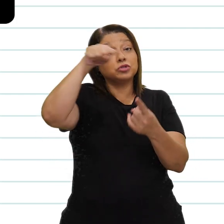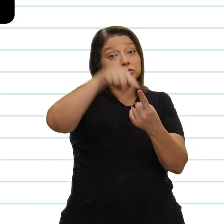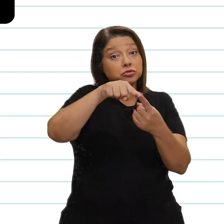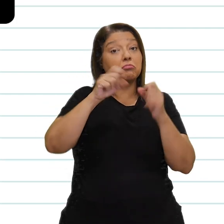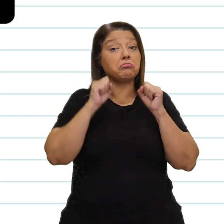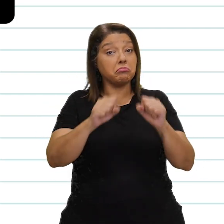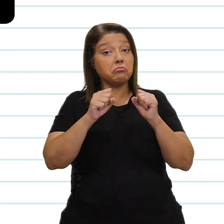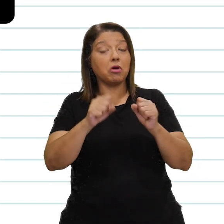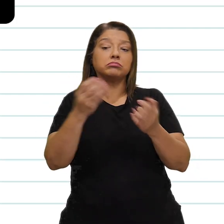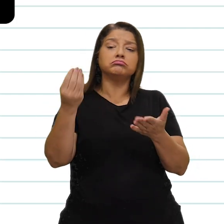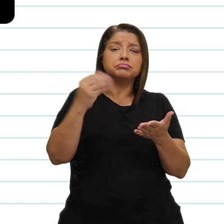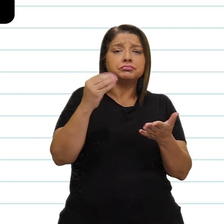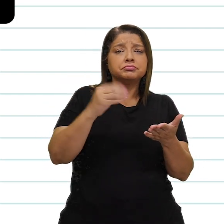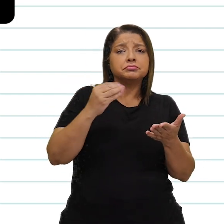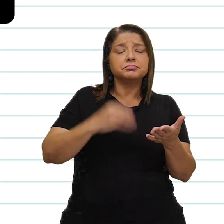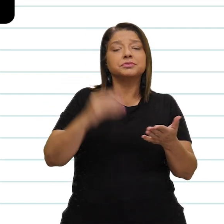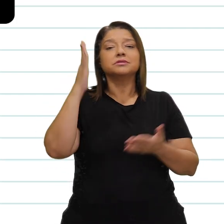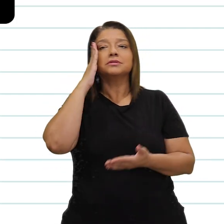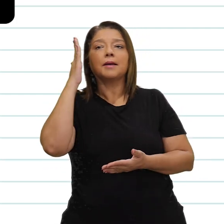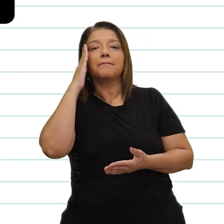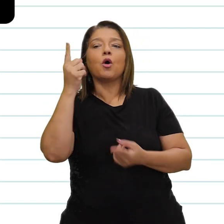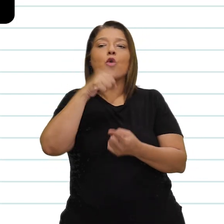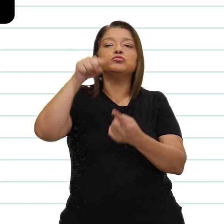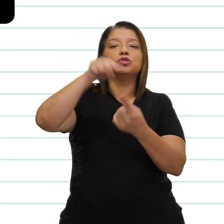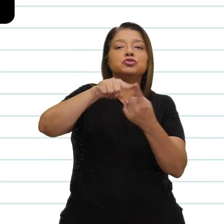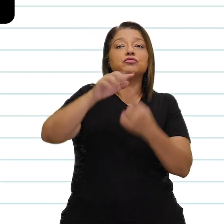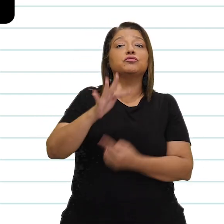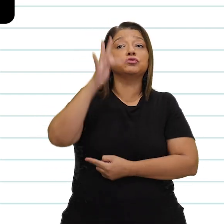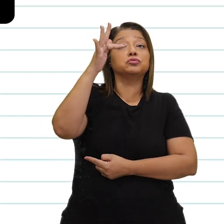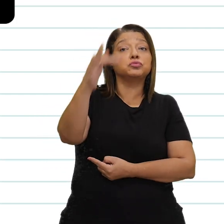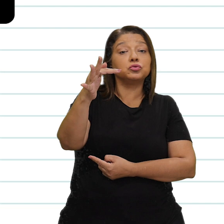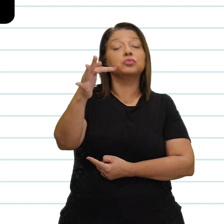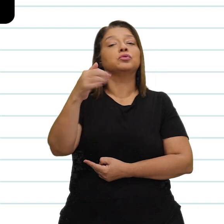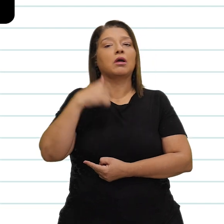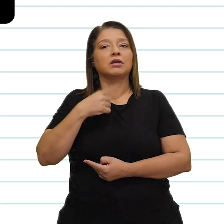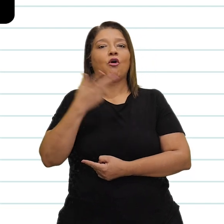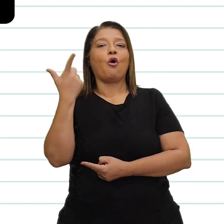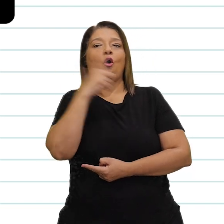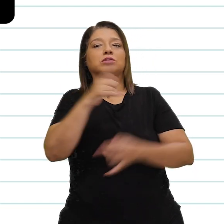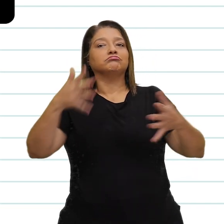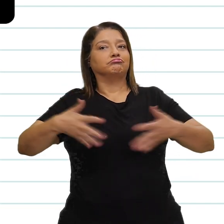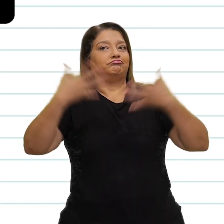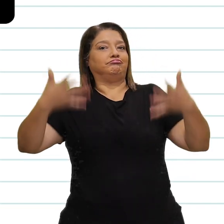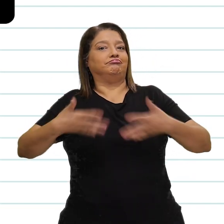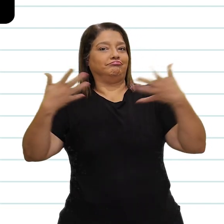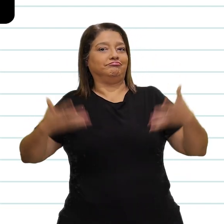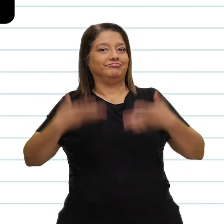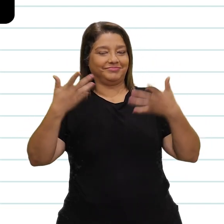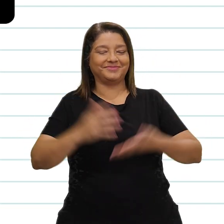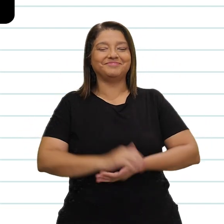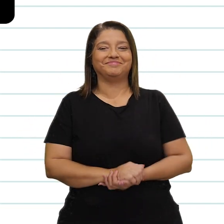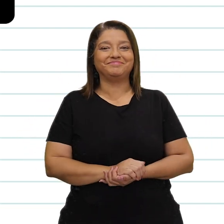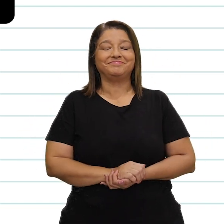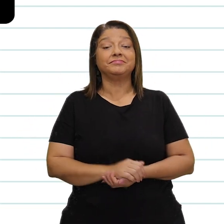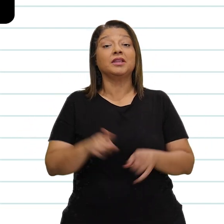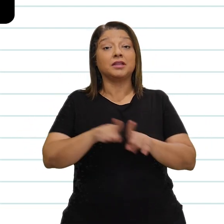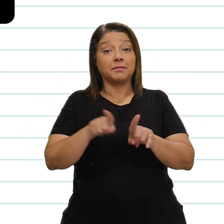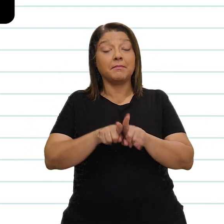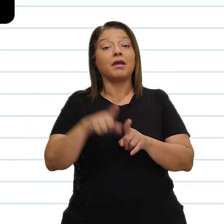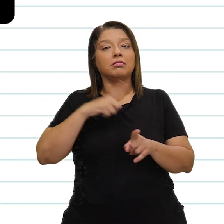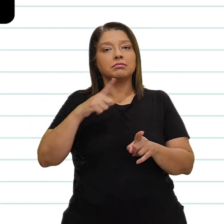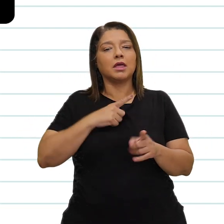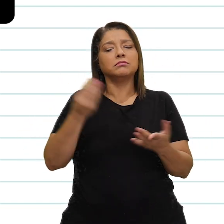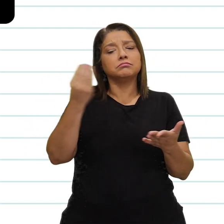objetivos, para definir e acompanhar os seus objetivos, mantendo-se motivado. Diário de